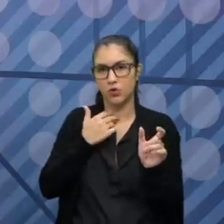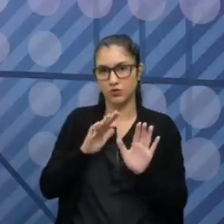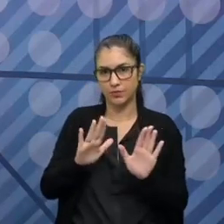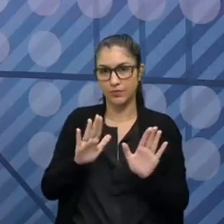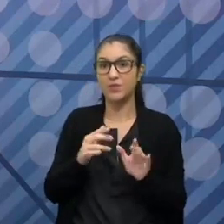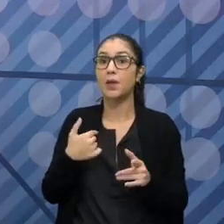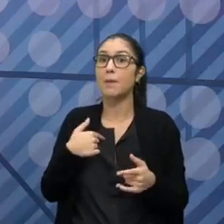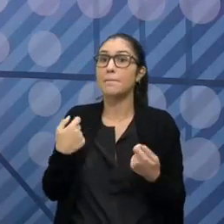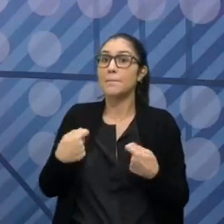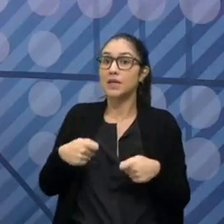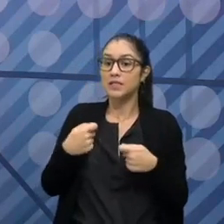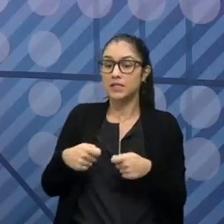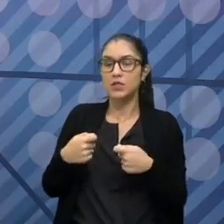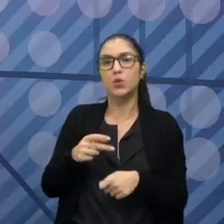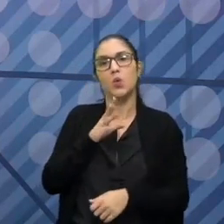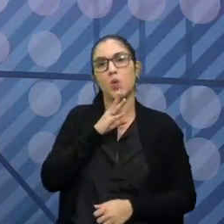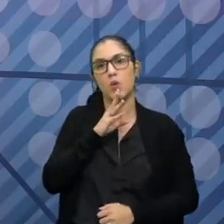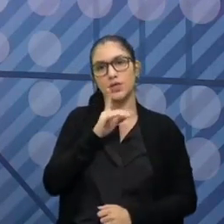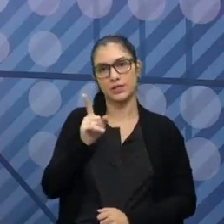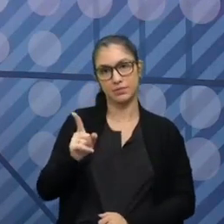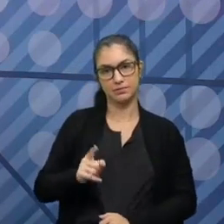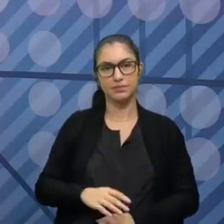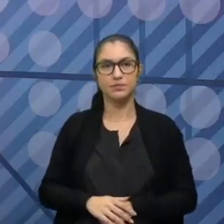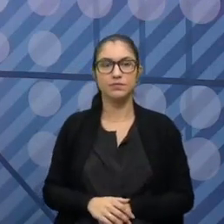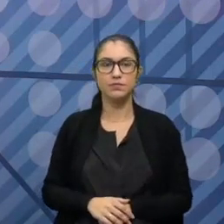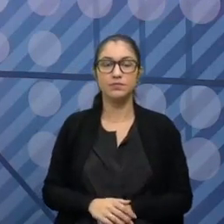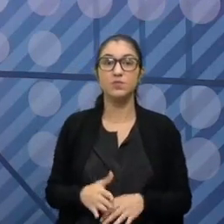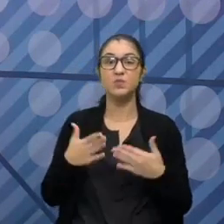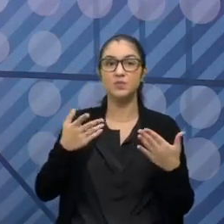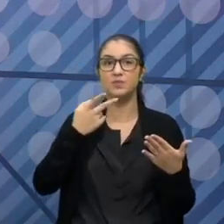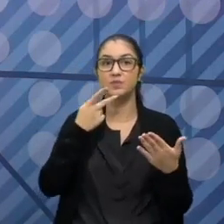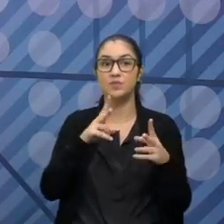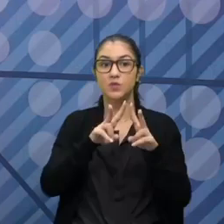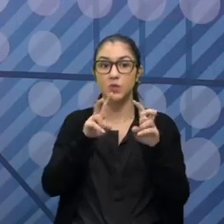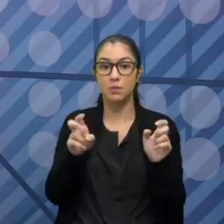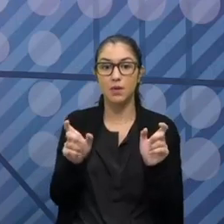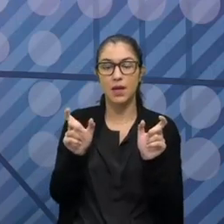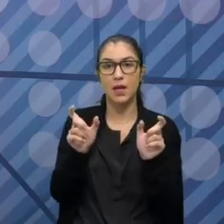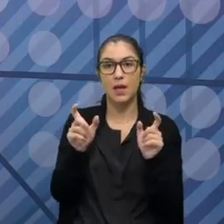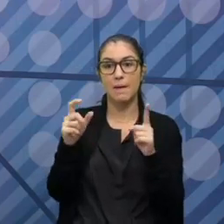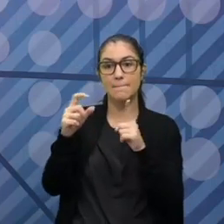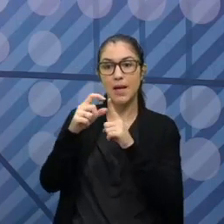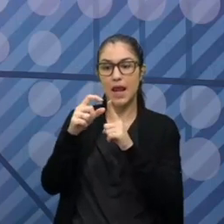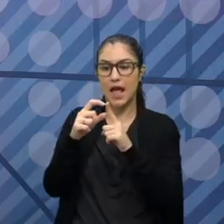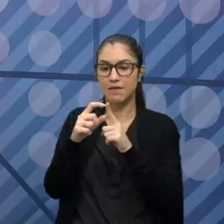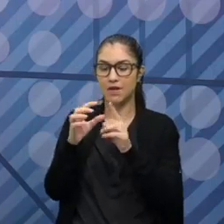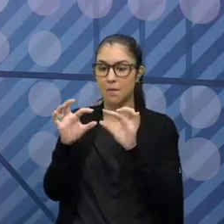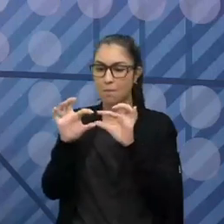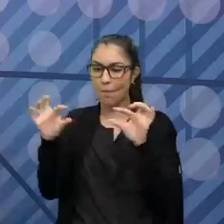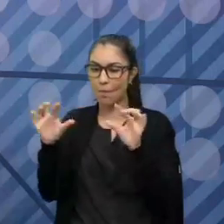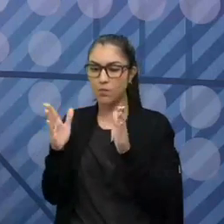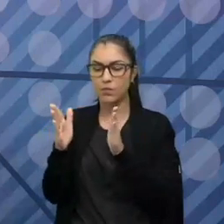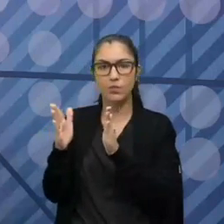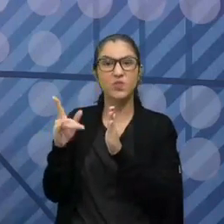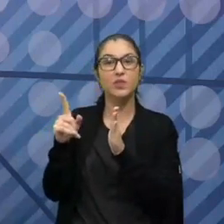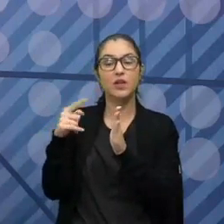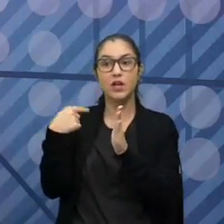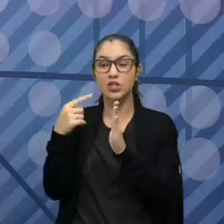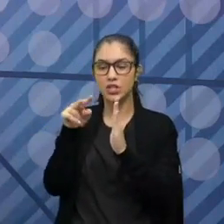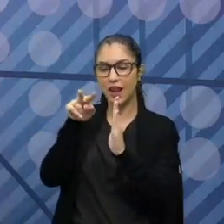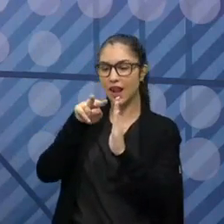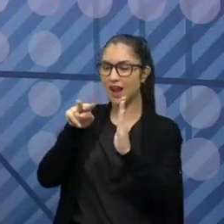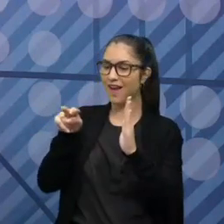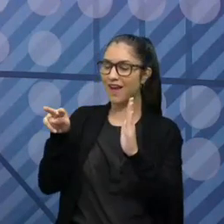Por isso que eu preciso conhecê-lo. Quando nós falamos da questão da palavra fechada, é que quando nós vamos